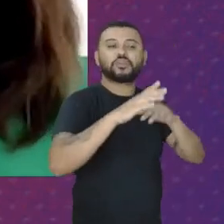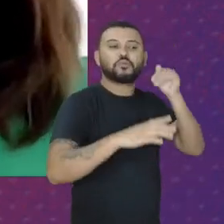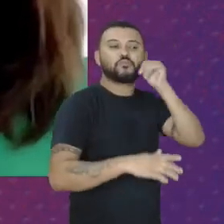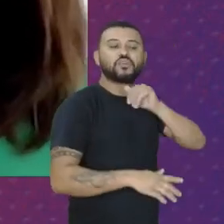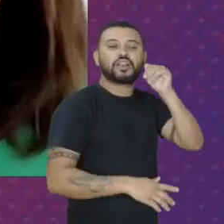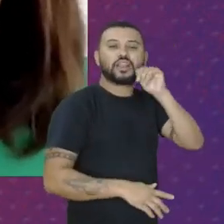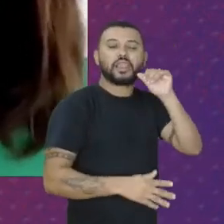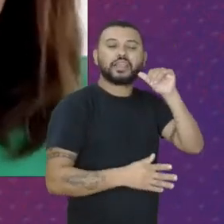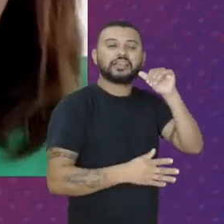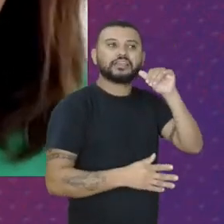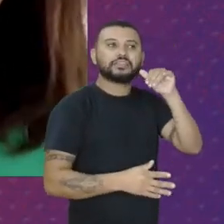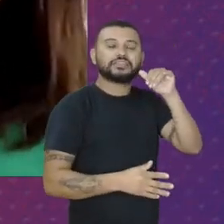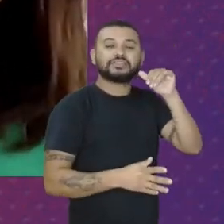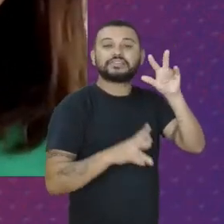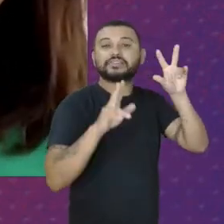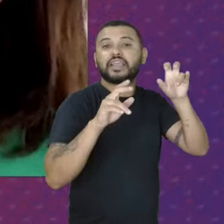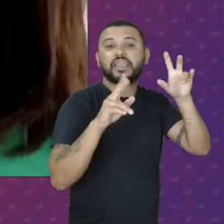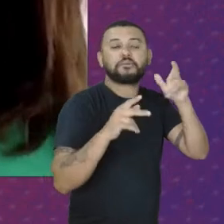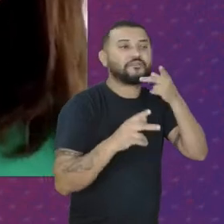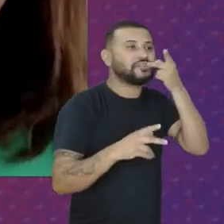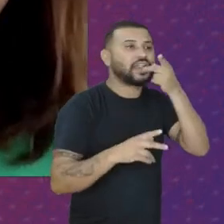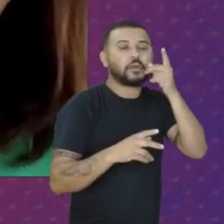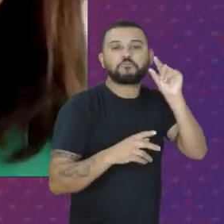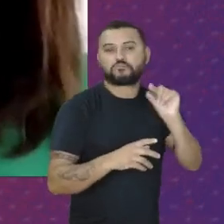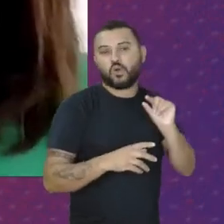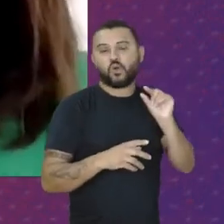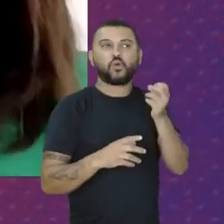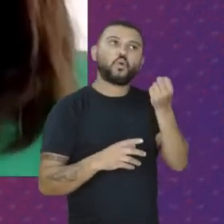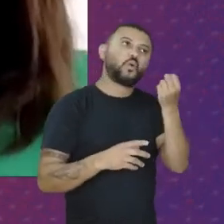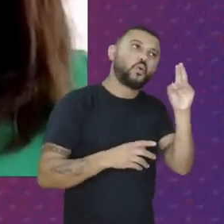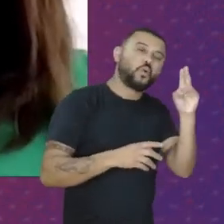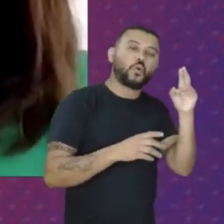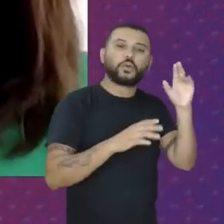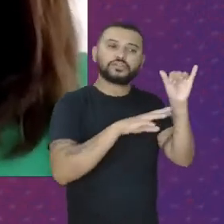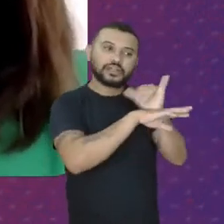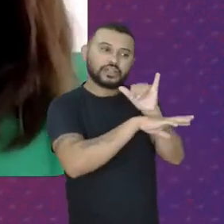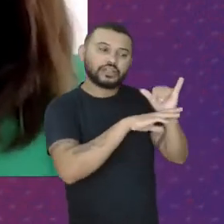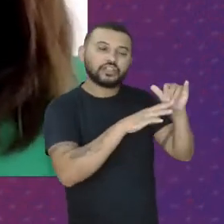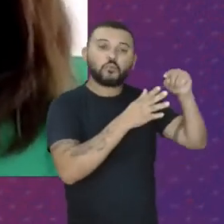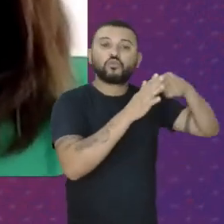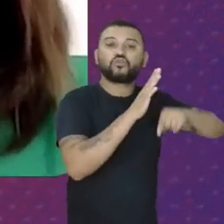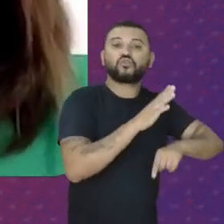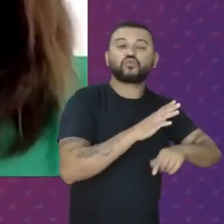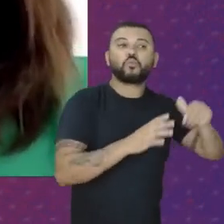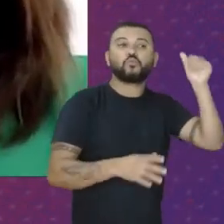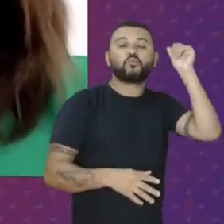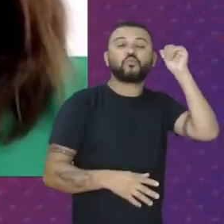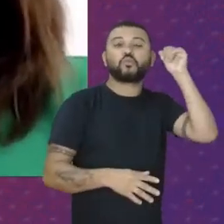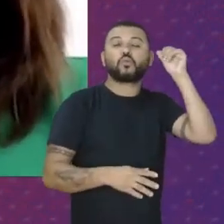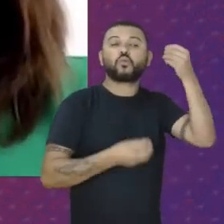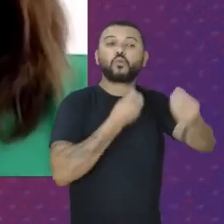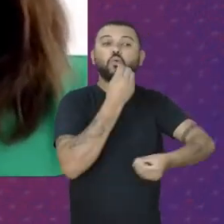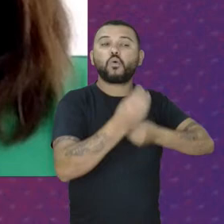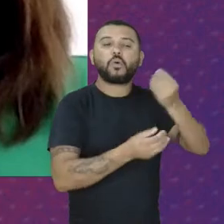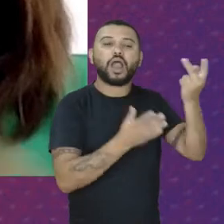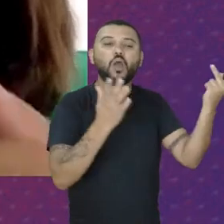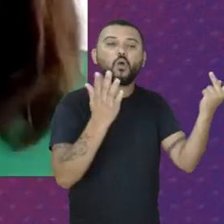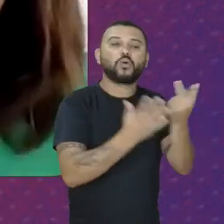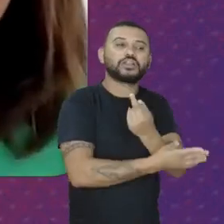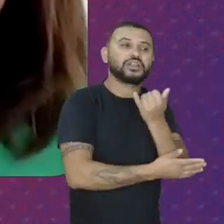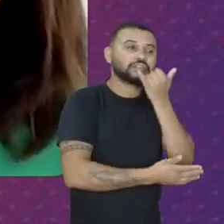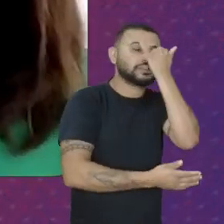feminista pouco aborda ou pouco elabora e aprofunda sobre como isso